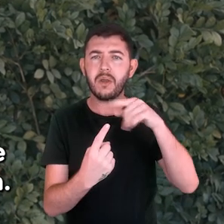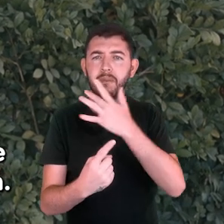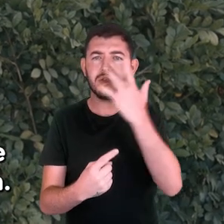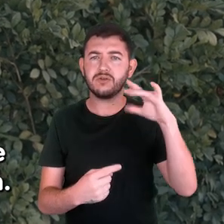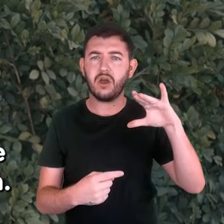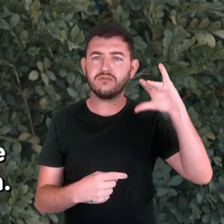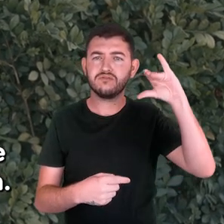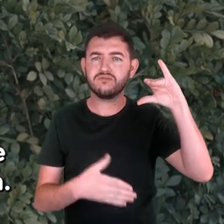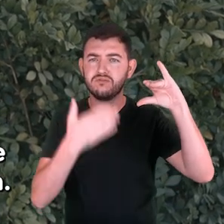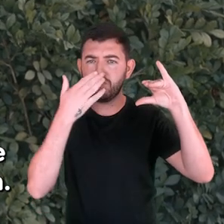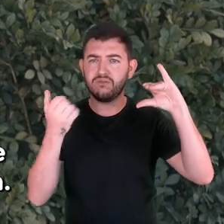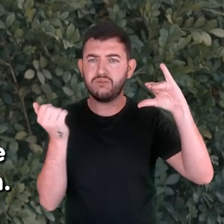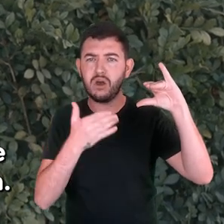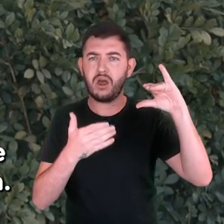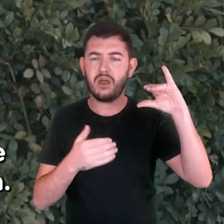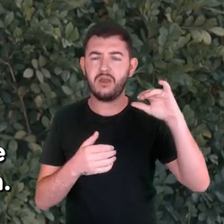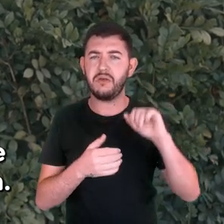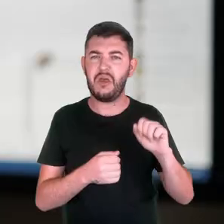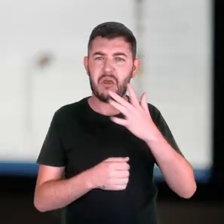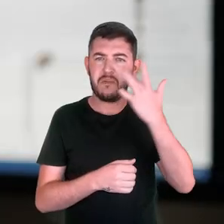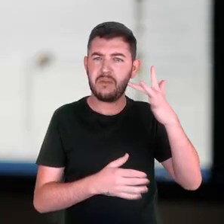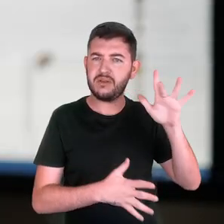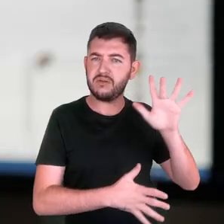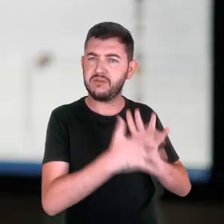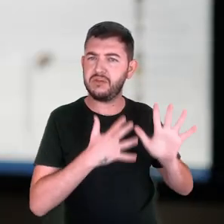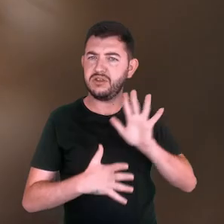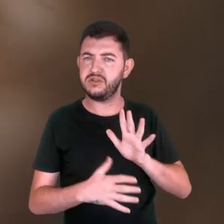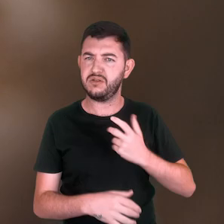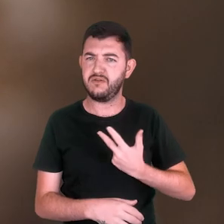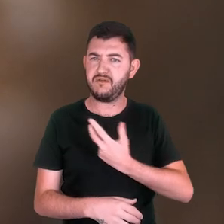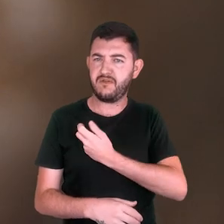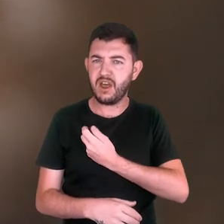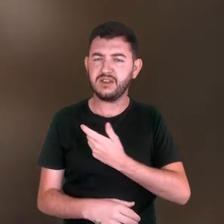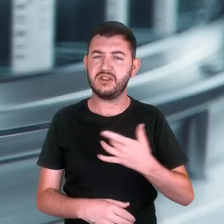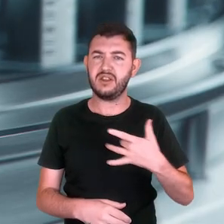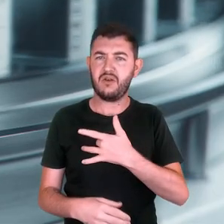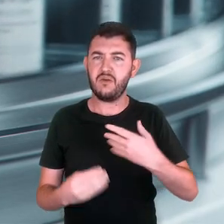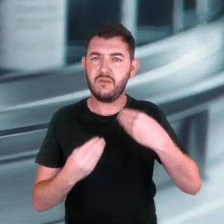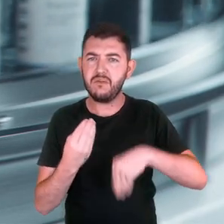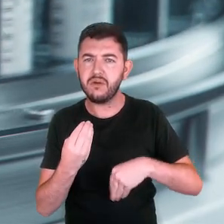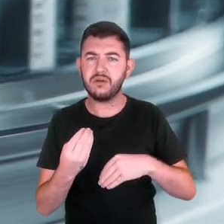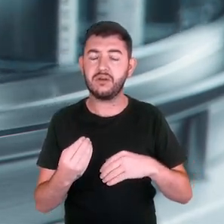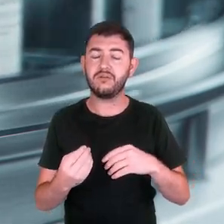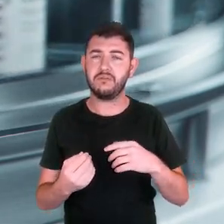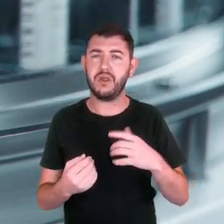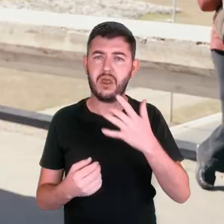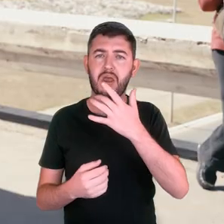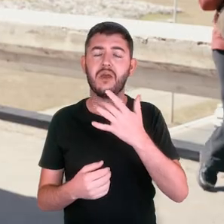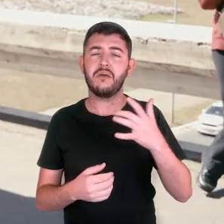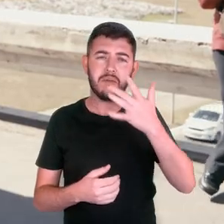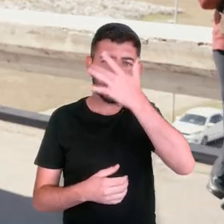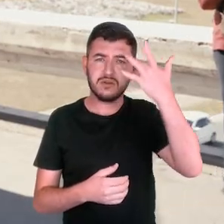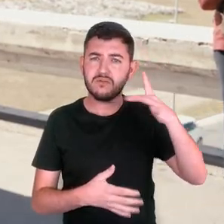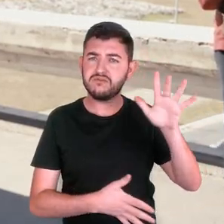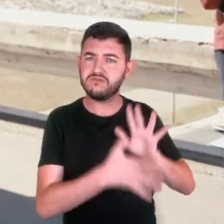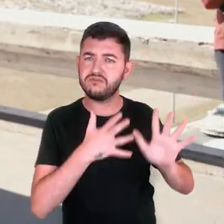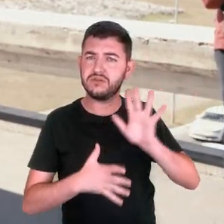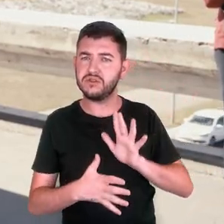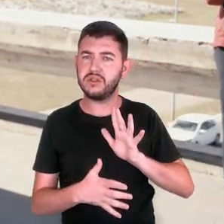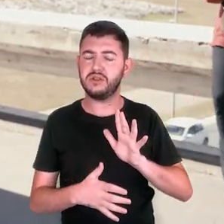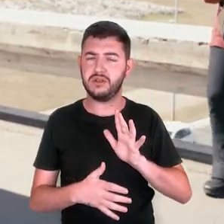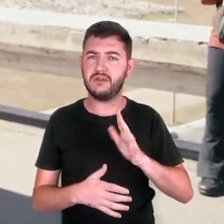seja, digamos, um negacionista. Não sei quem disse que essa vacina faz mal para a pessoa. Já escutei também gente